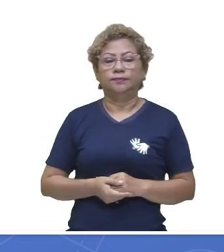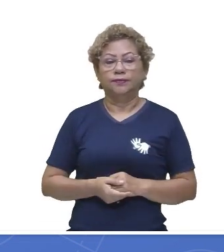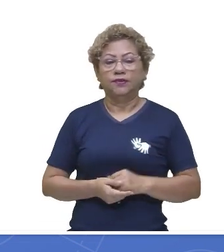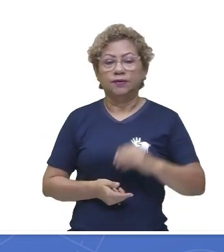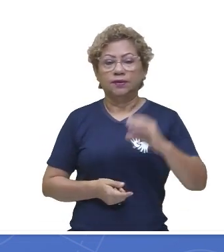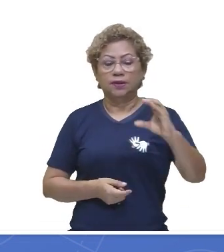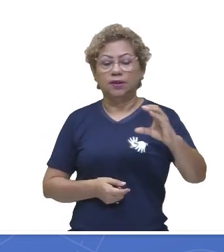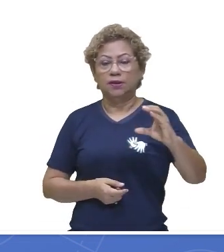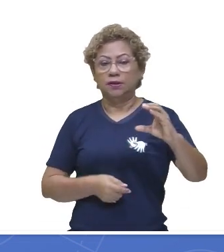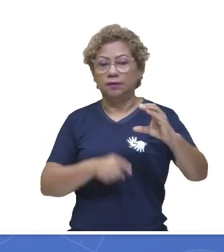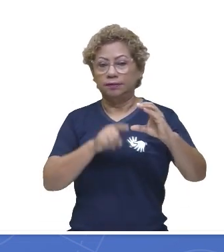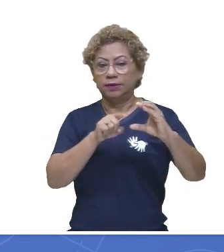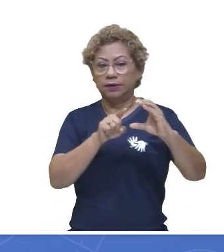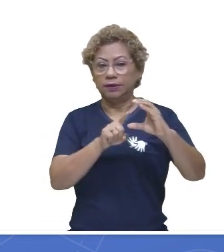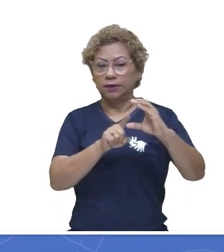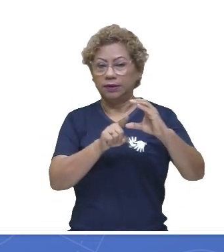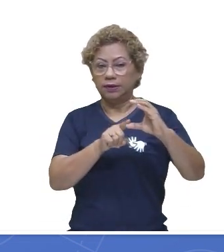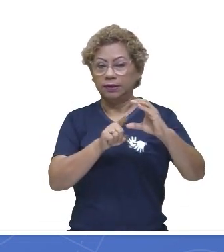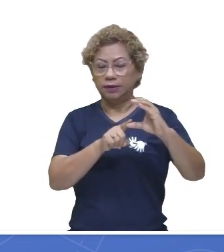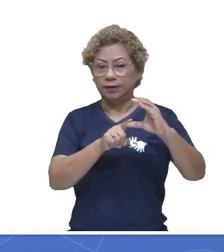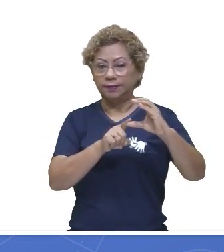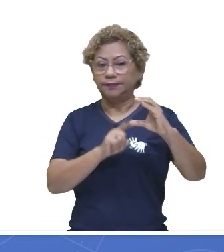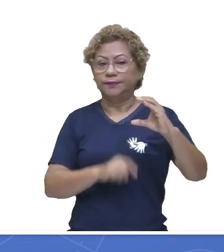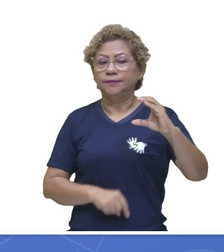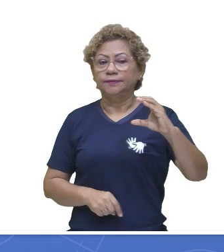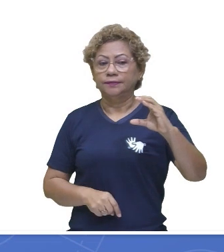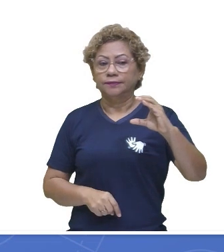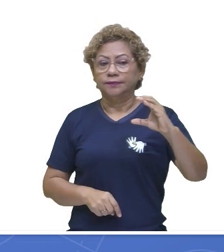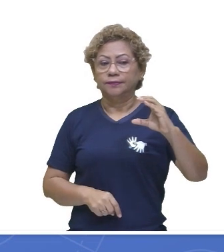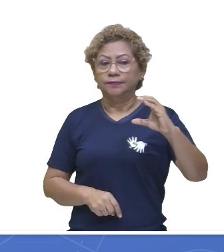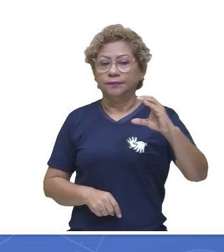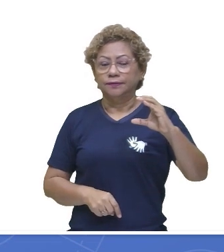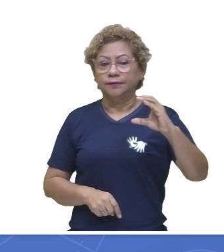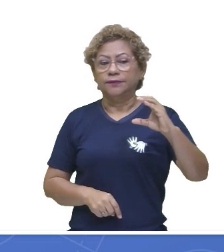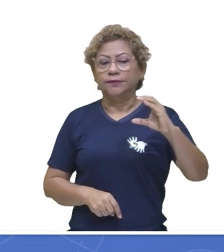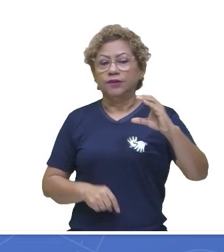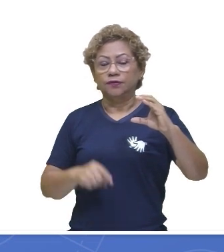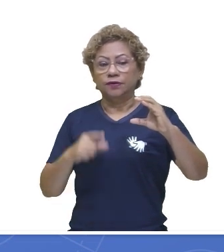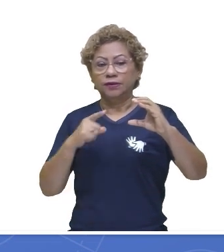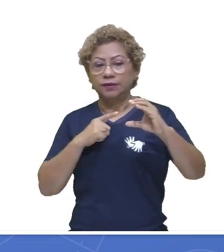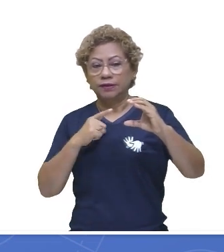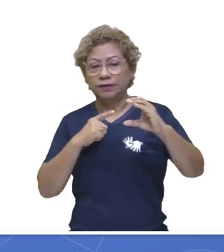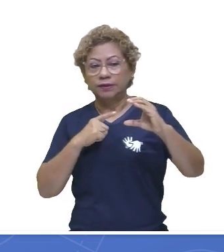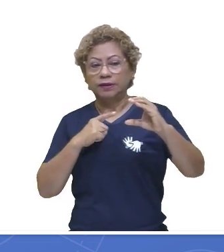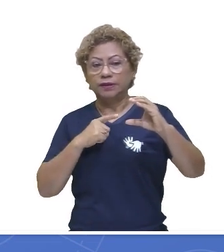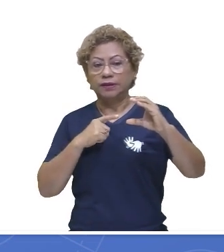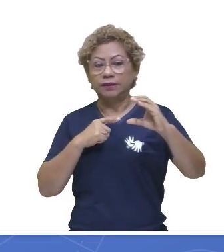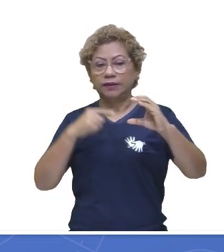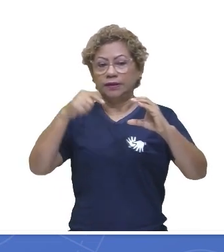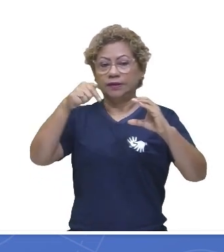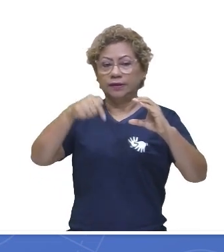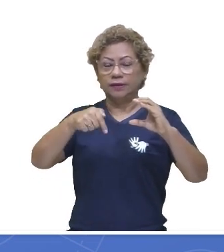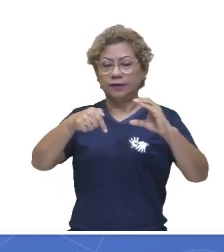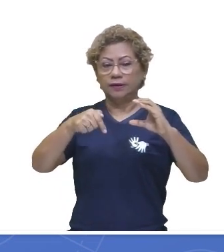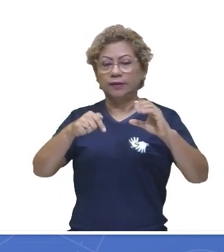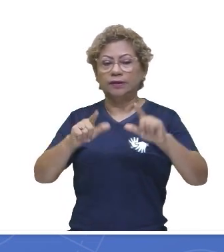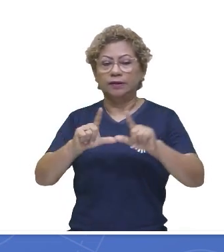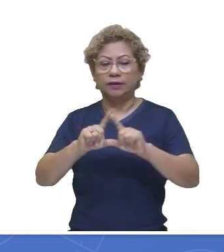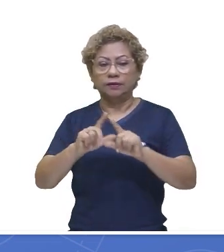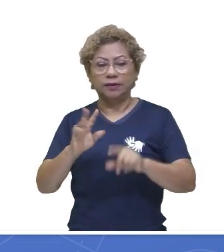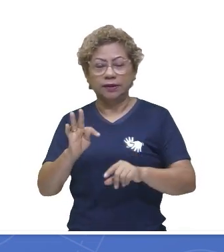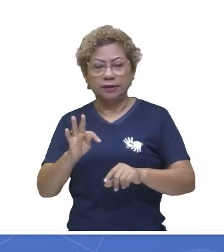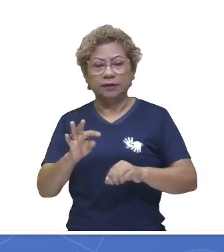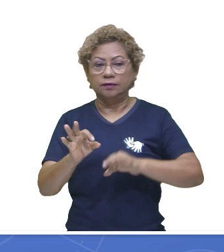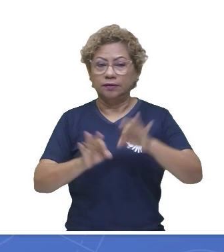de energia ou quantidade de calor foi dada como 5.000 calorias. E a variação da temperatura, aqui está o